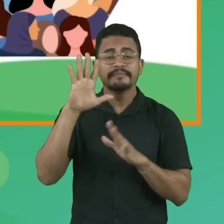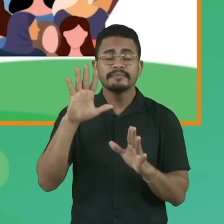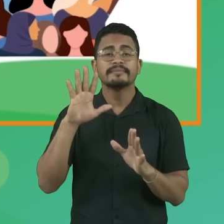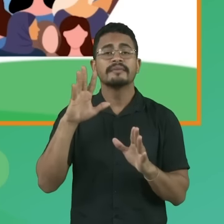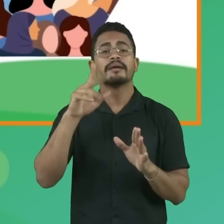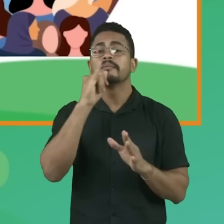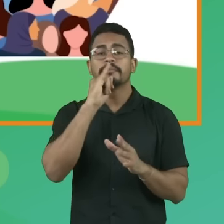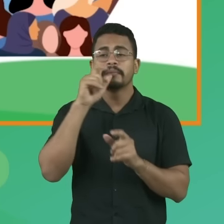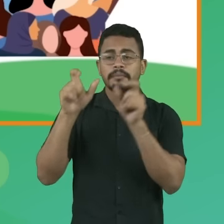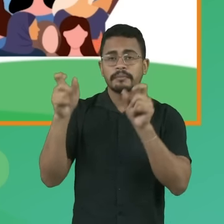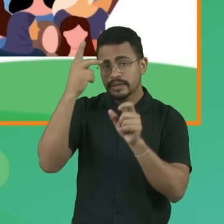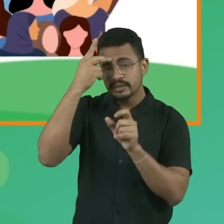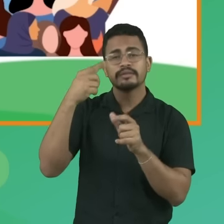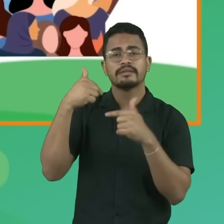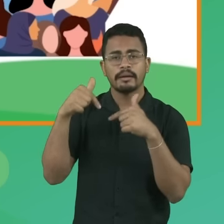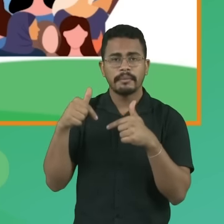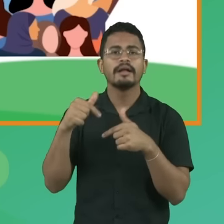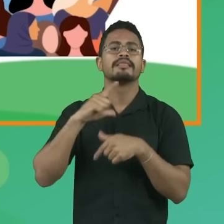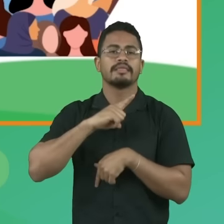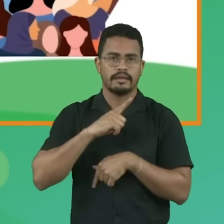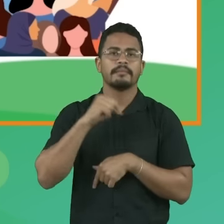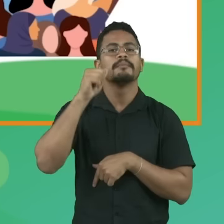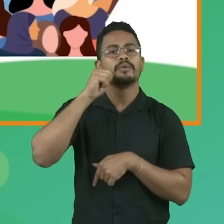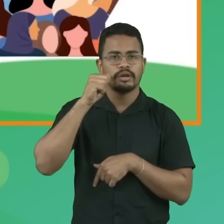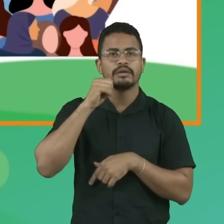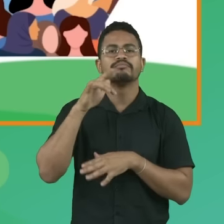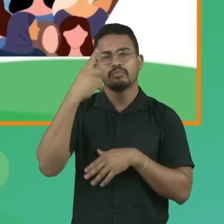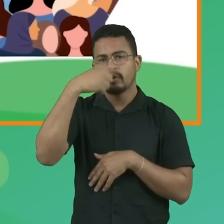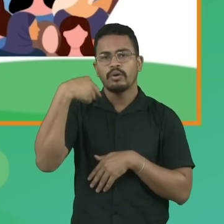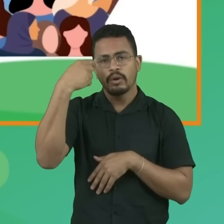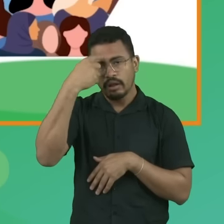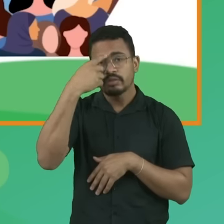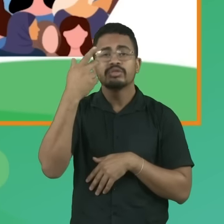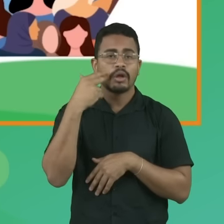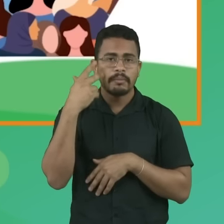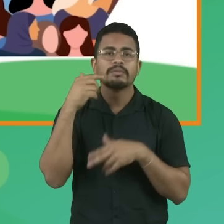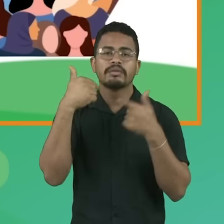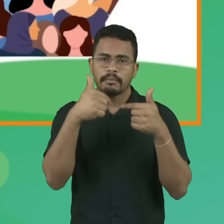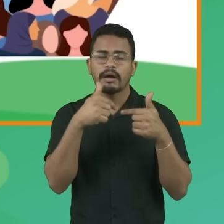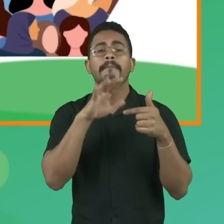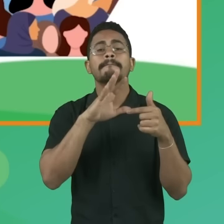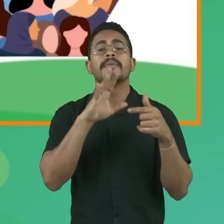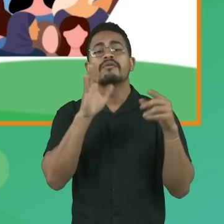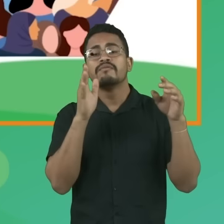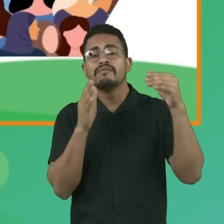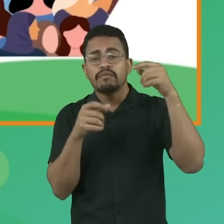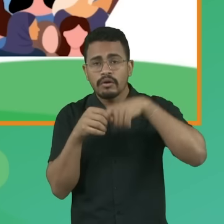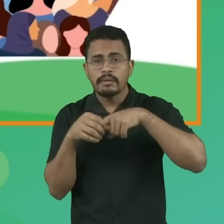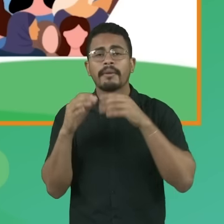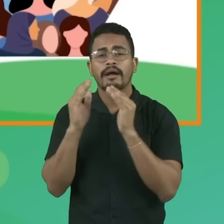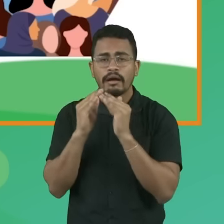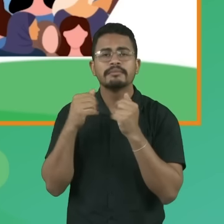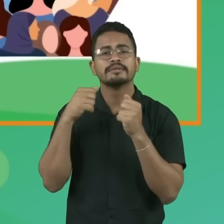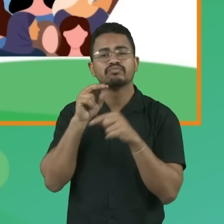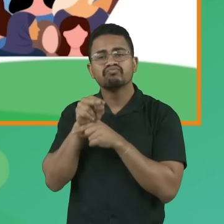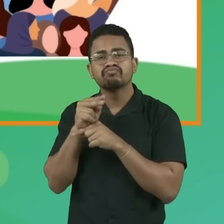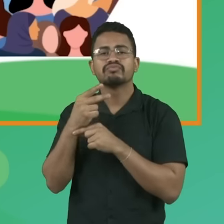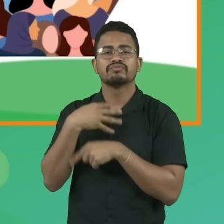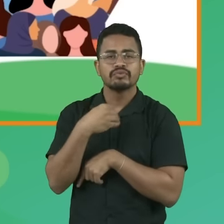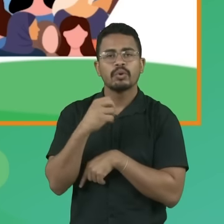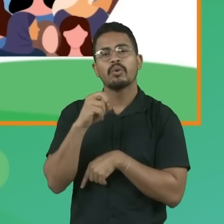trabalham, a mulher tem aquela carga horária de trabalho dela, mas quando ela chega em casa, ela tem que cuidar do filho, tem que cuidar dos pais, que já são